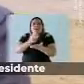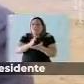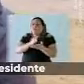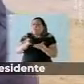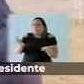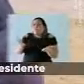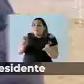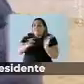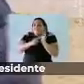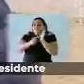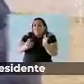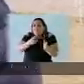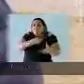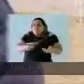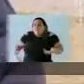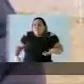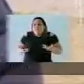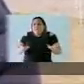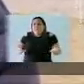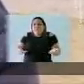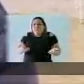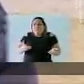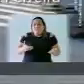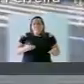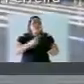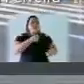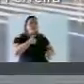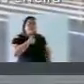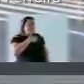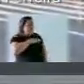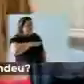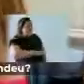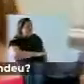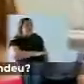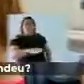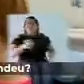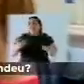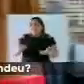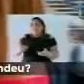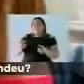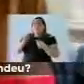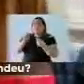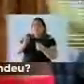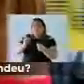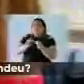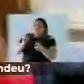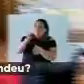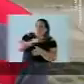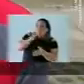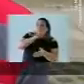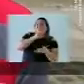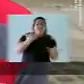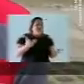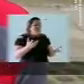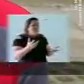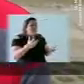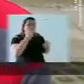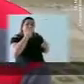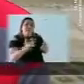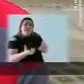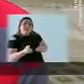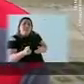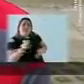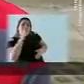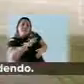nada a ver com a vida de um presidente candidatado para governar o Brasil. Eu não gostei. Eles vão apelar para tudo quanto é lado, entendeu? É uma apelação